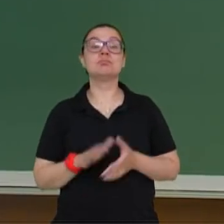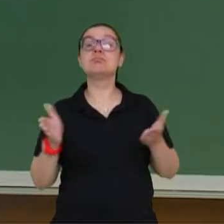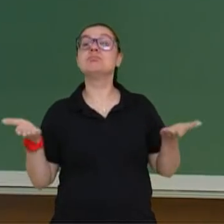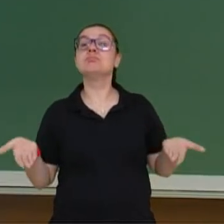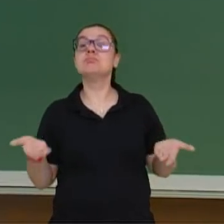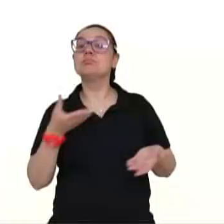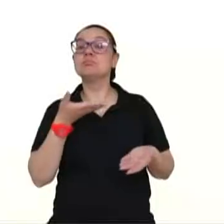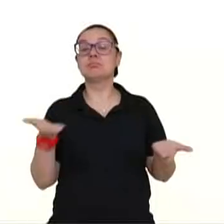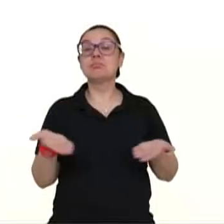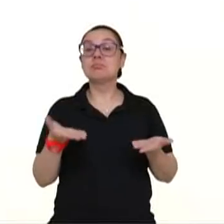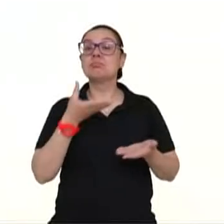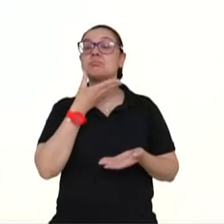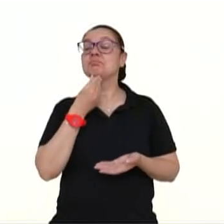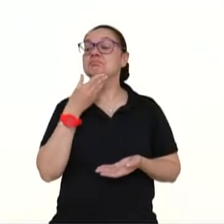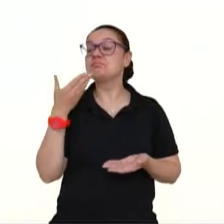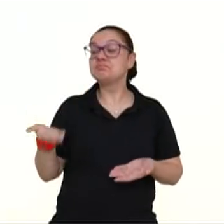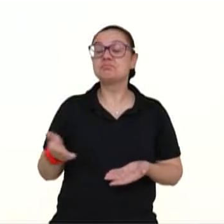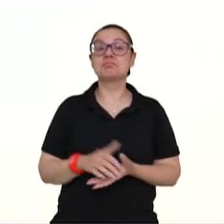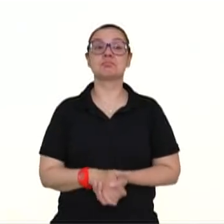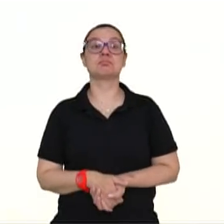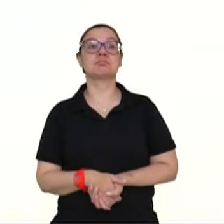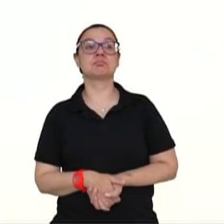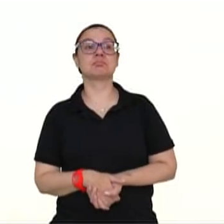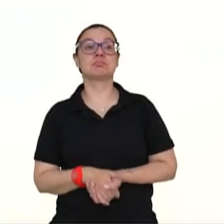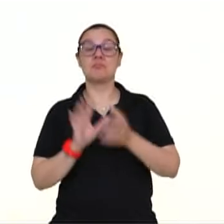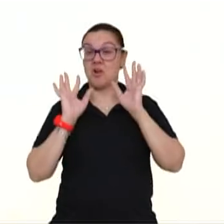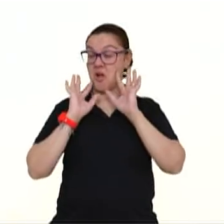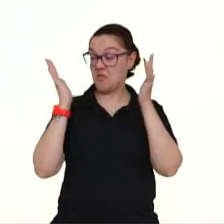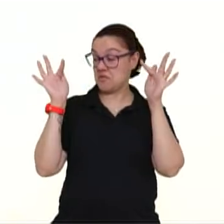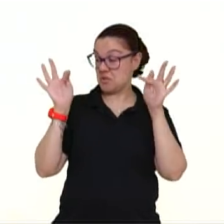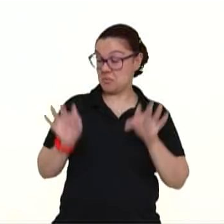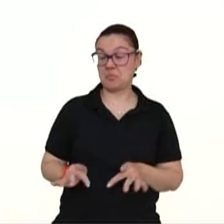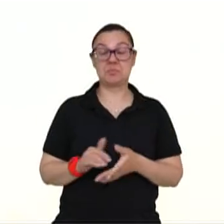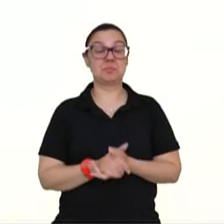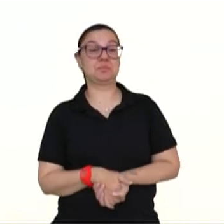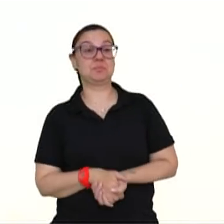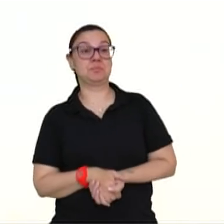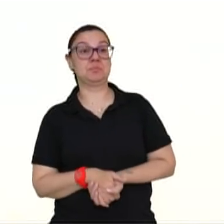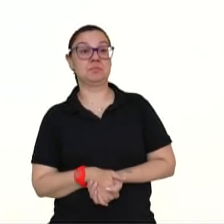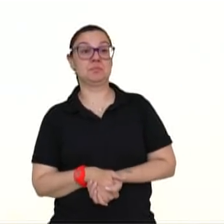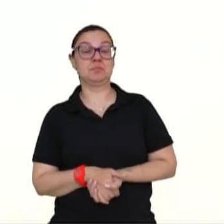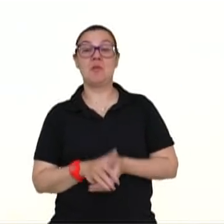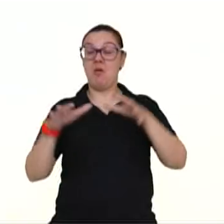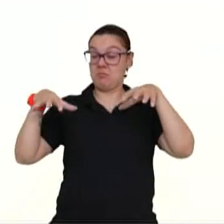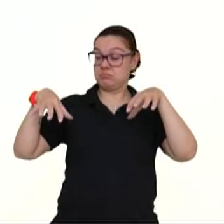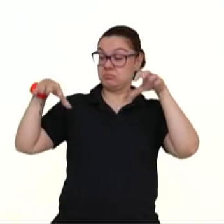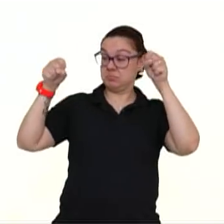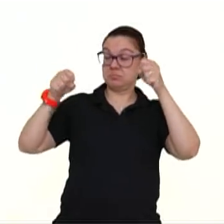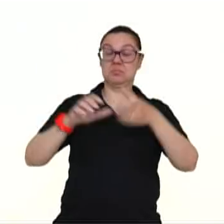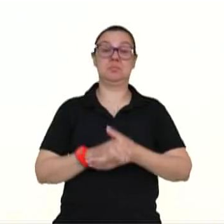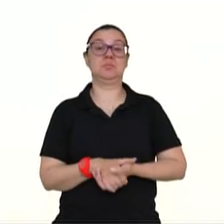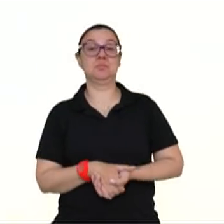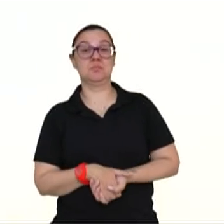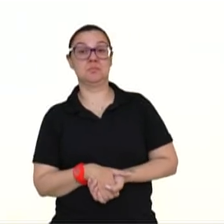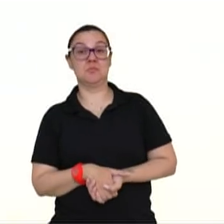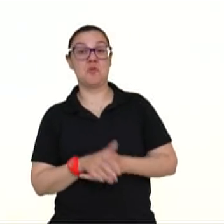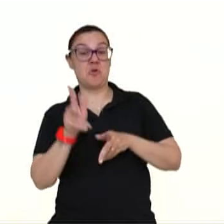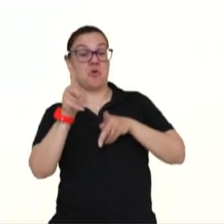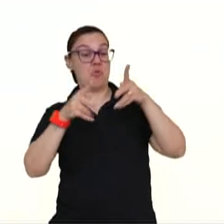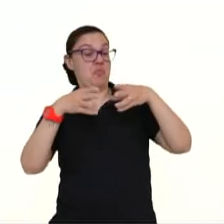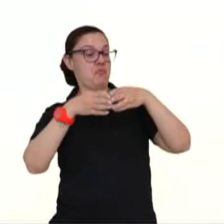José? E agora, José? A festa acabou, a luz apagou, o